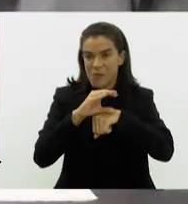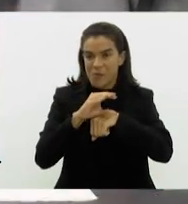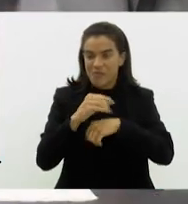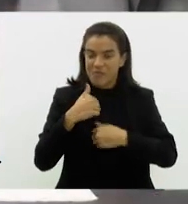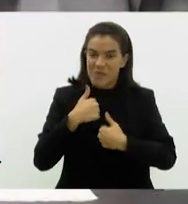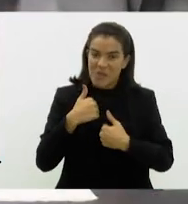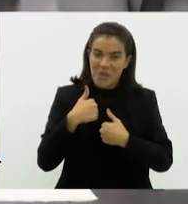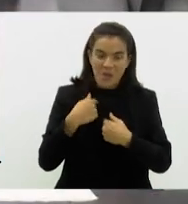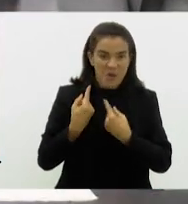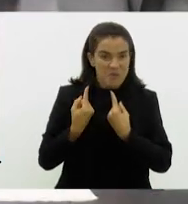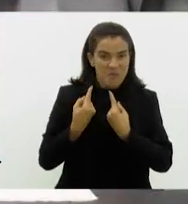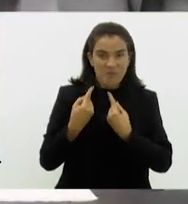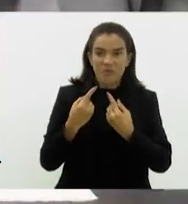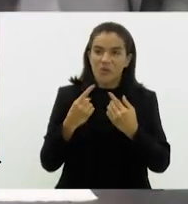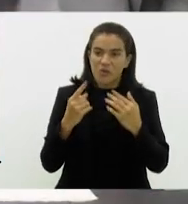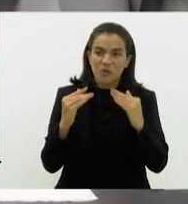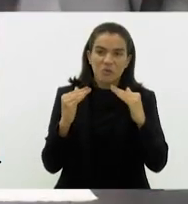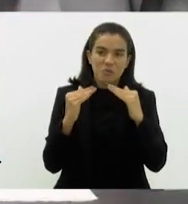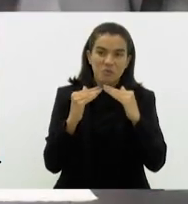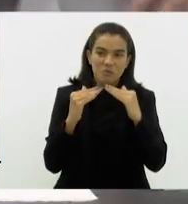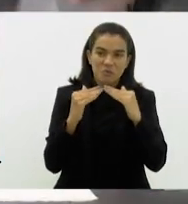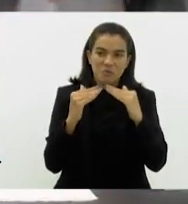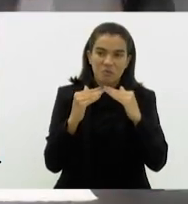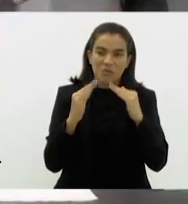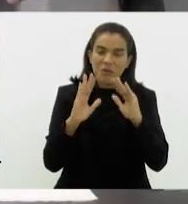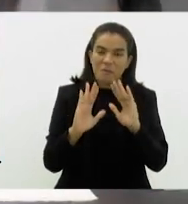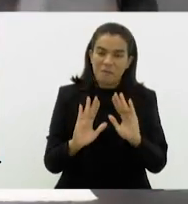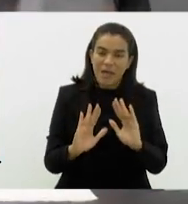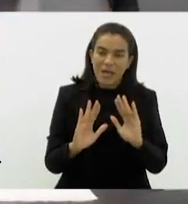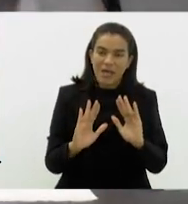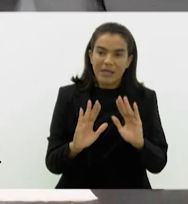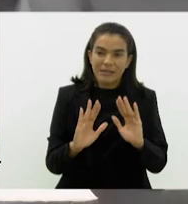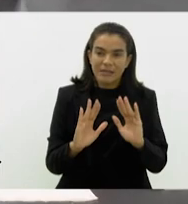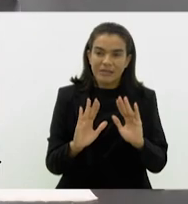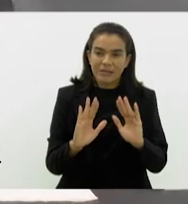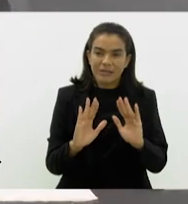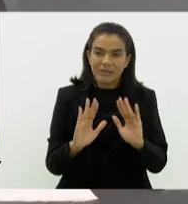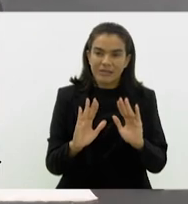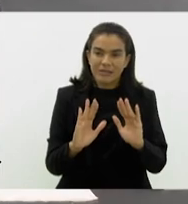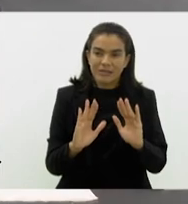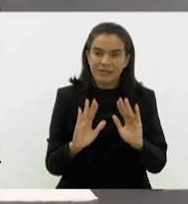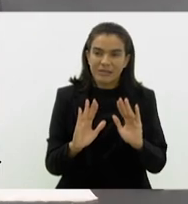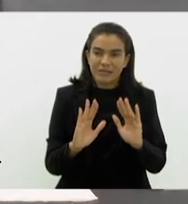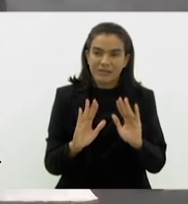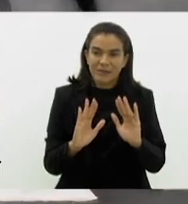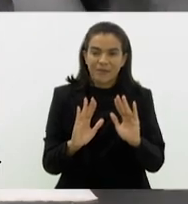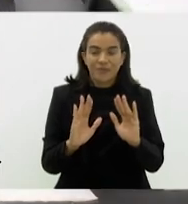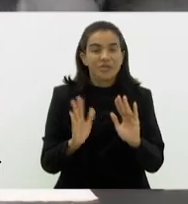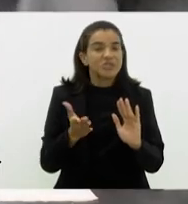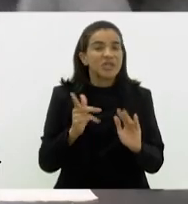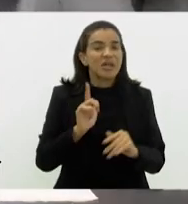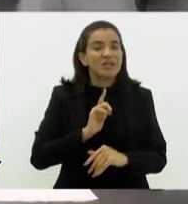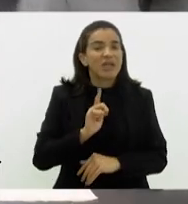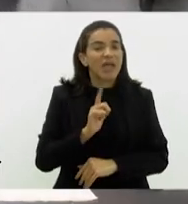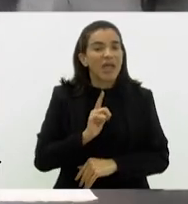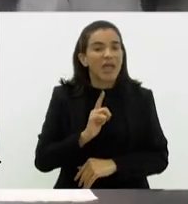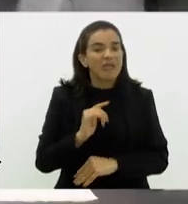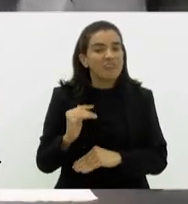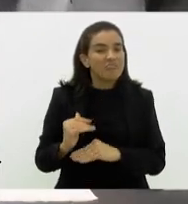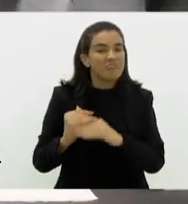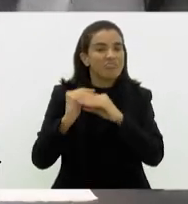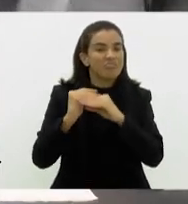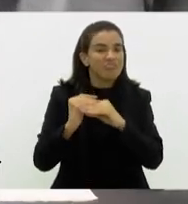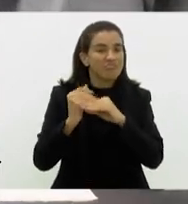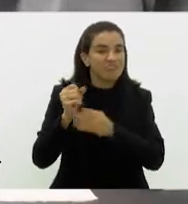sim, me posiciono, sou favorável a qualquer política de inclusão e tal, mas algo que já é inclusivo e paritário na